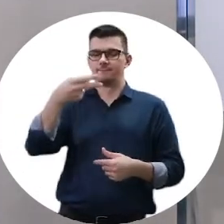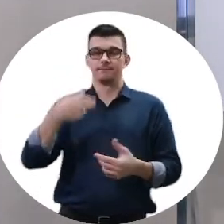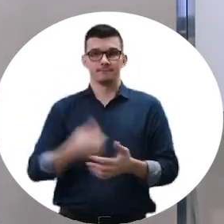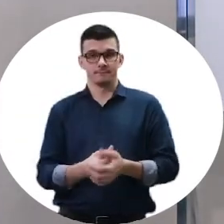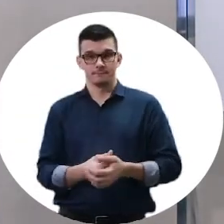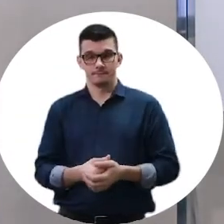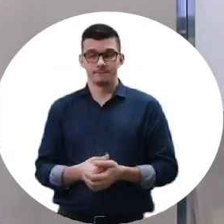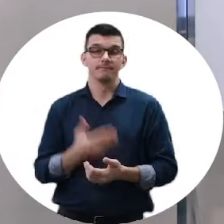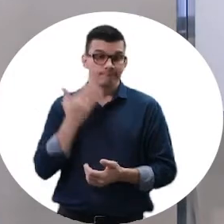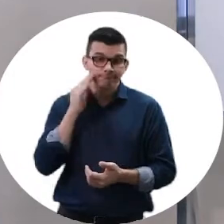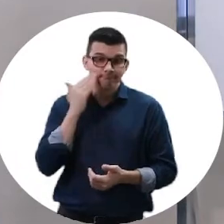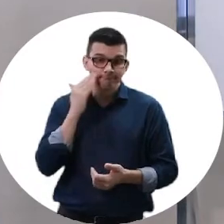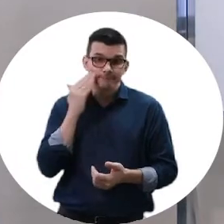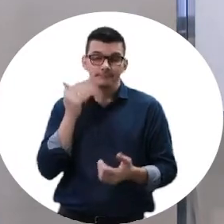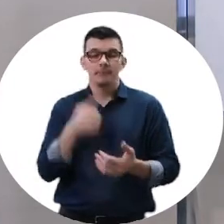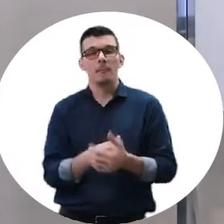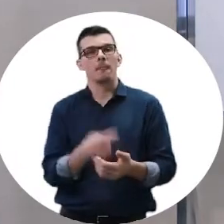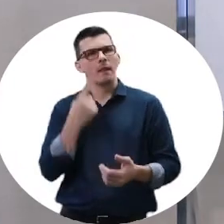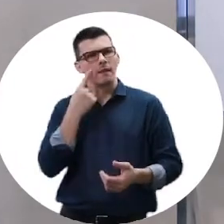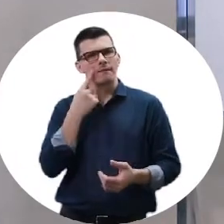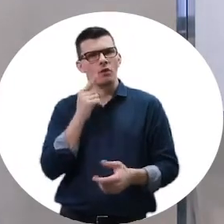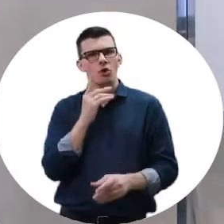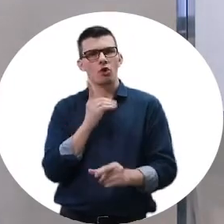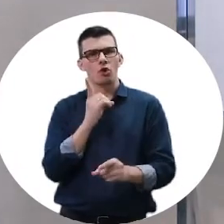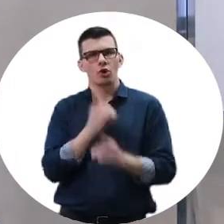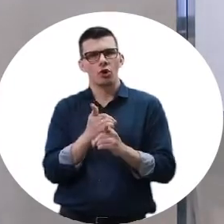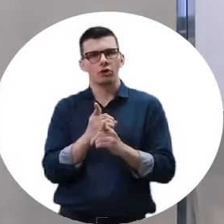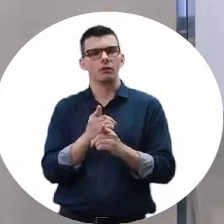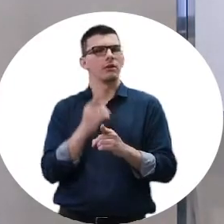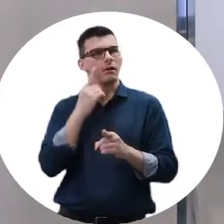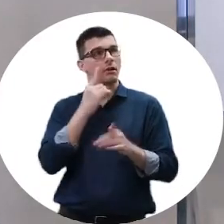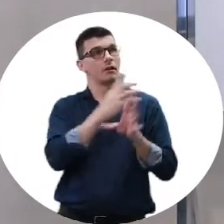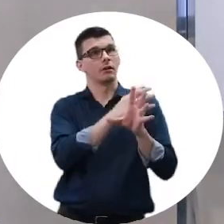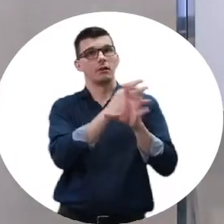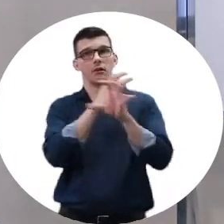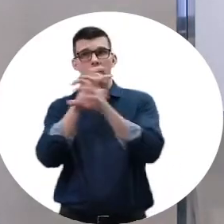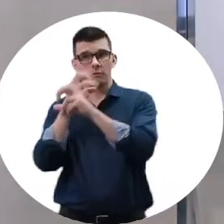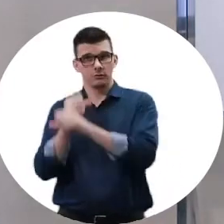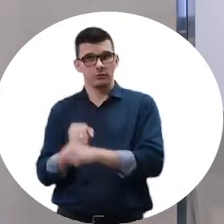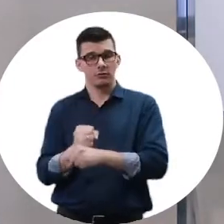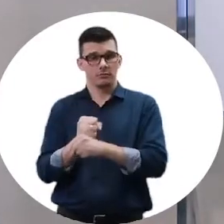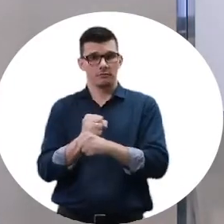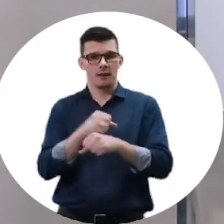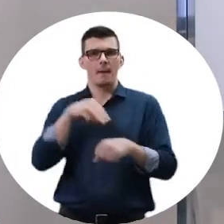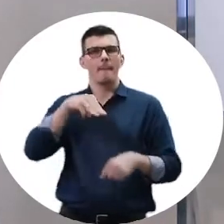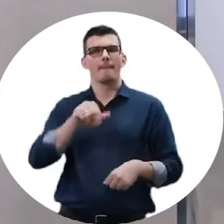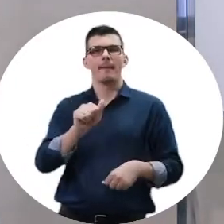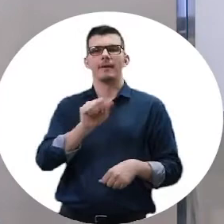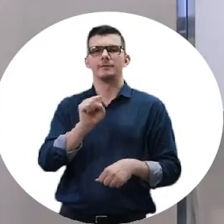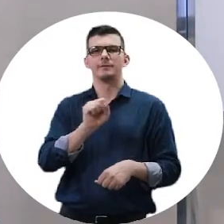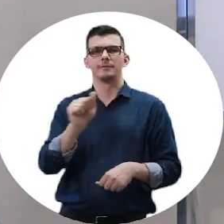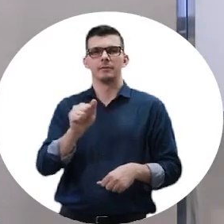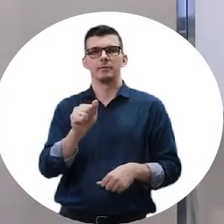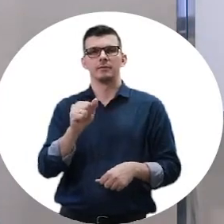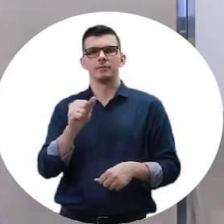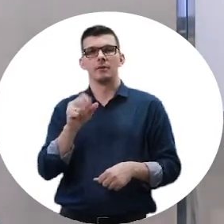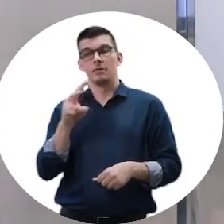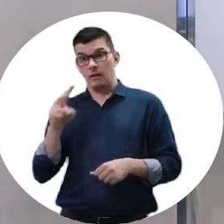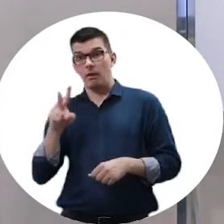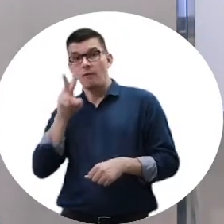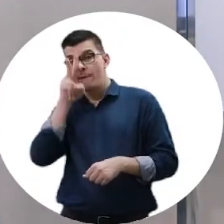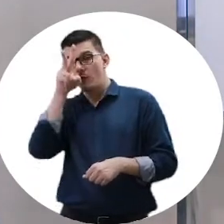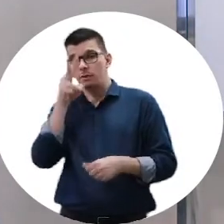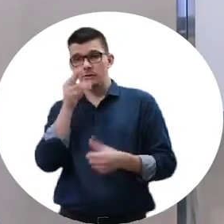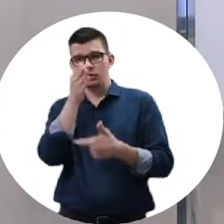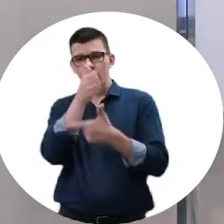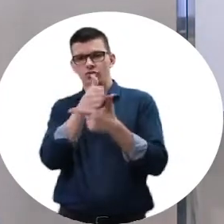falei. Se você quer... achar a aceleração, soma as massas, que dá quanto? 5. E